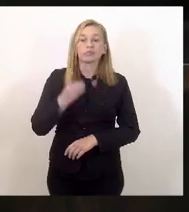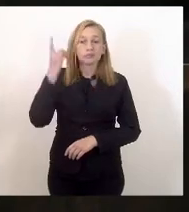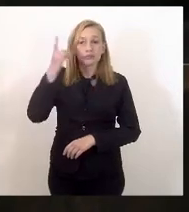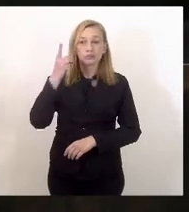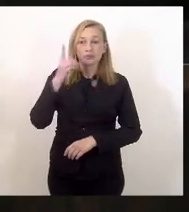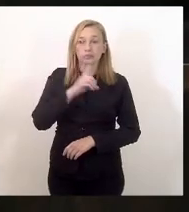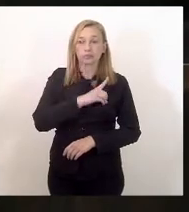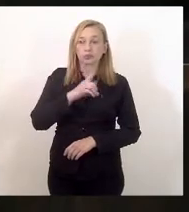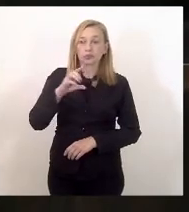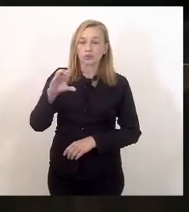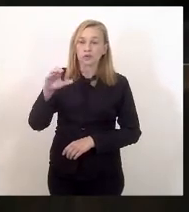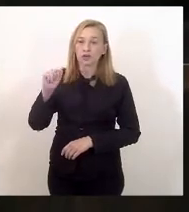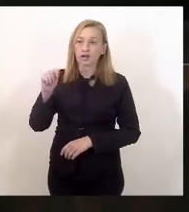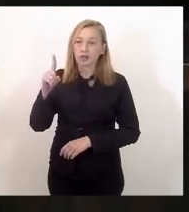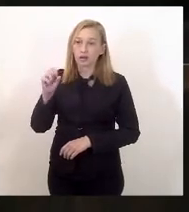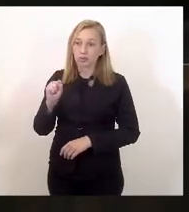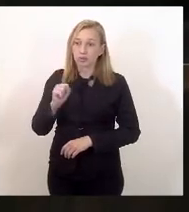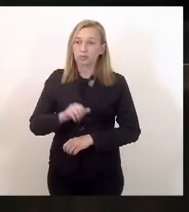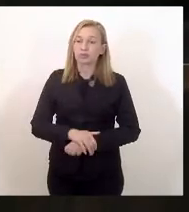Carlos Augusto.